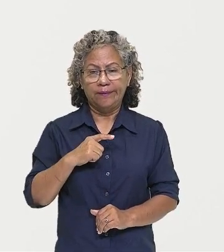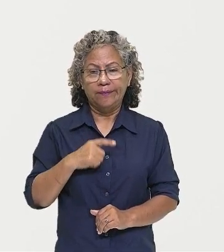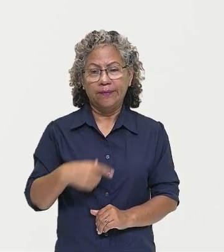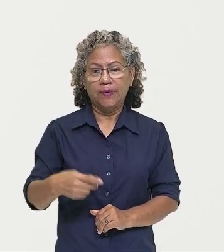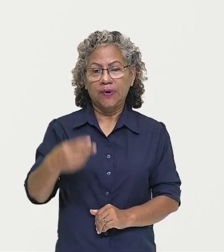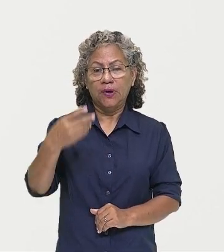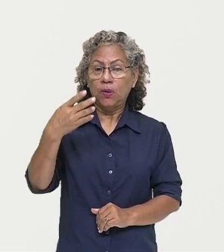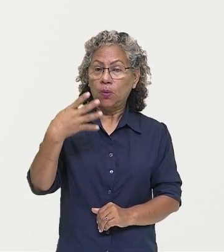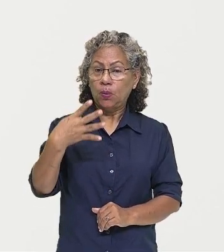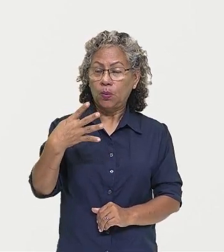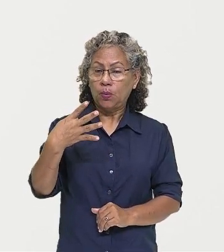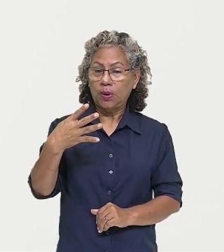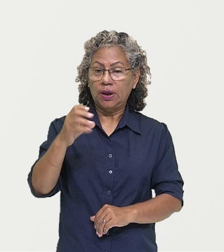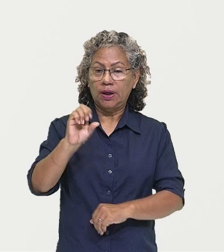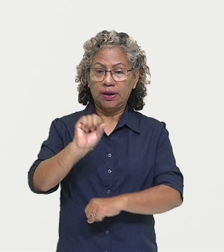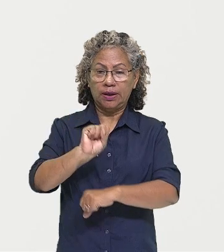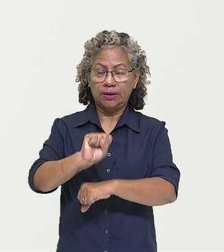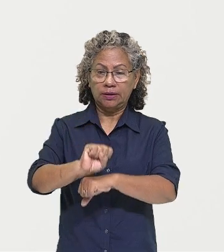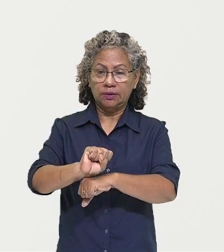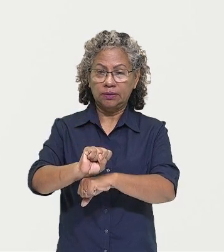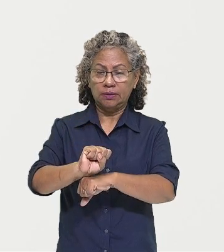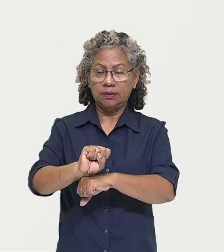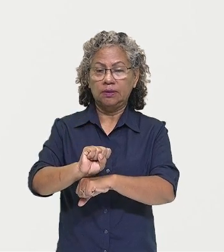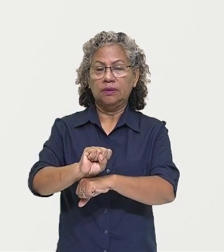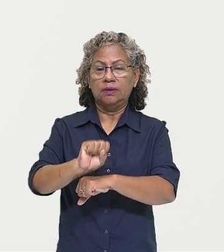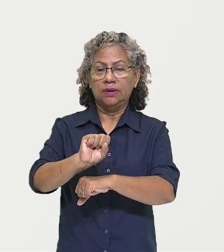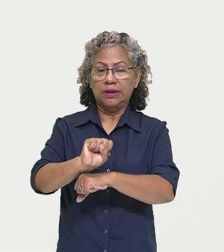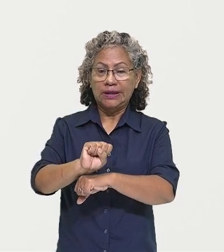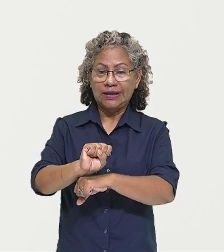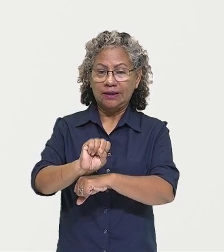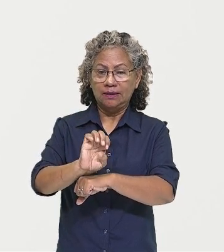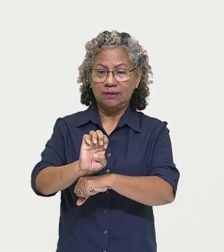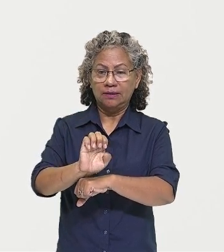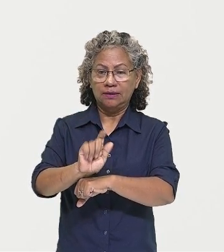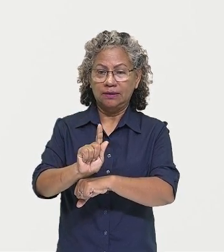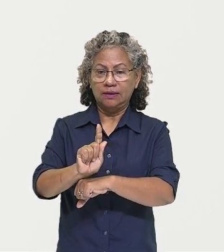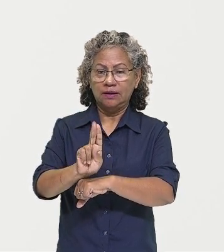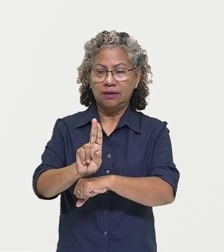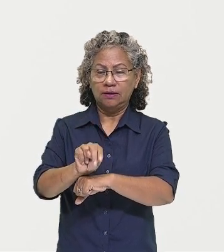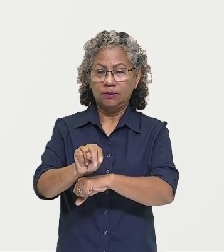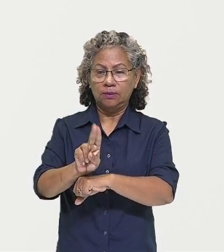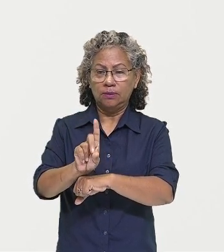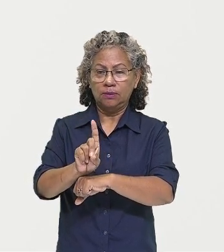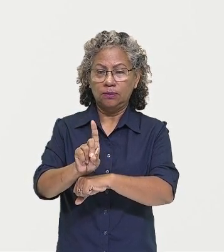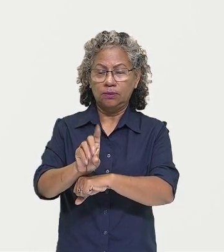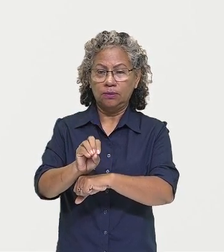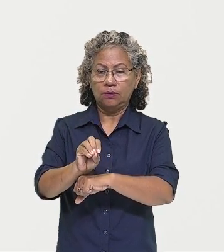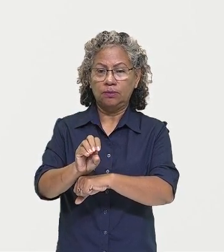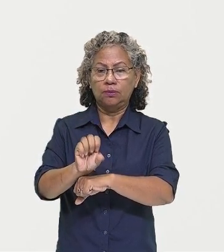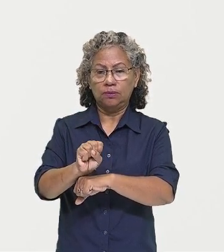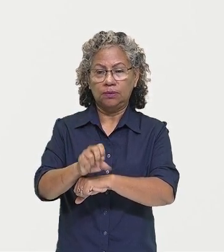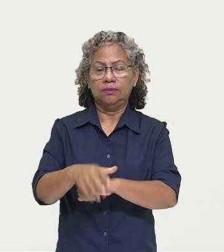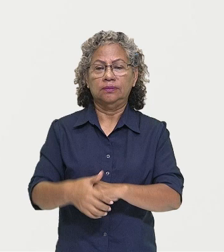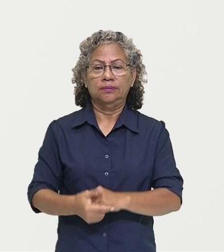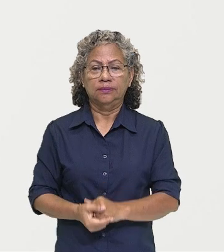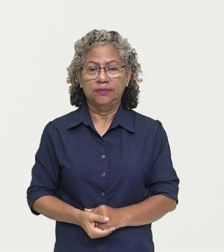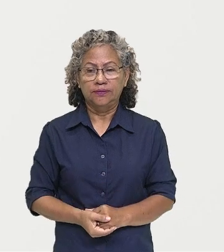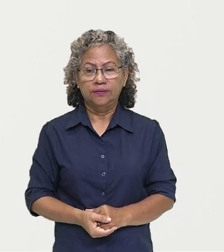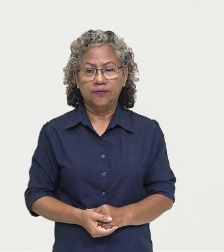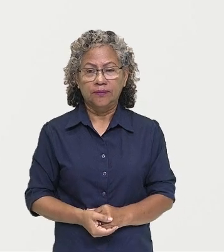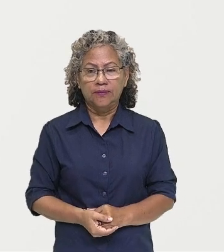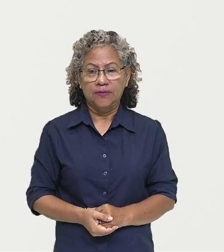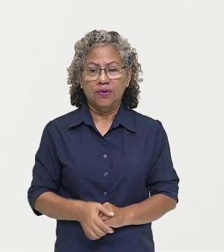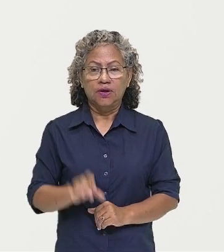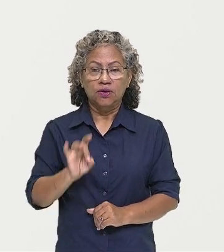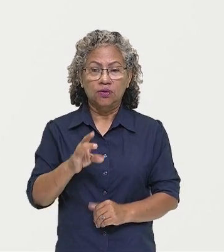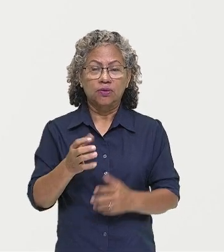aí. Vamos chamar de ΔV aqui. 4 segundos. Só que